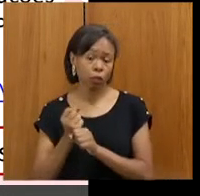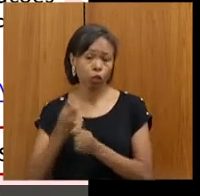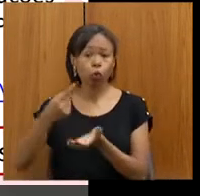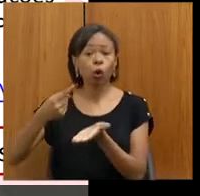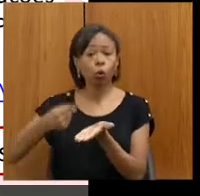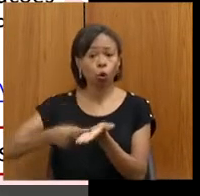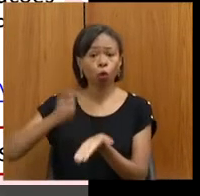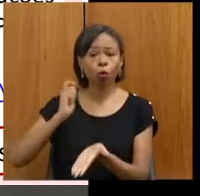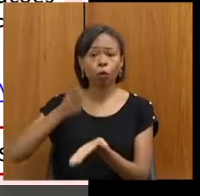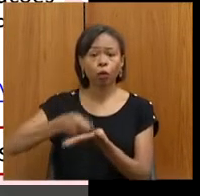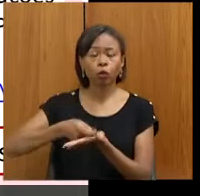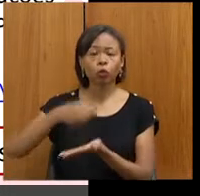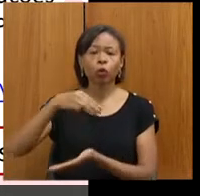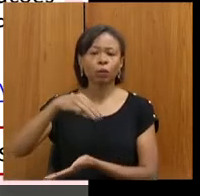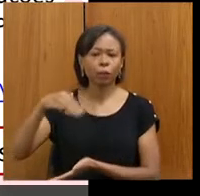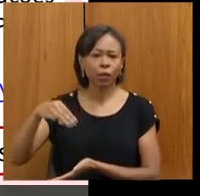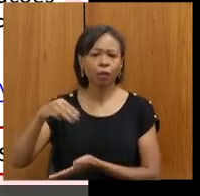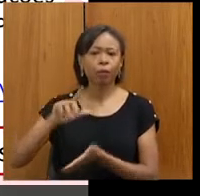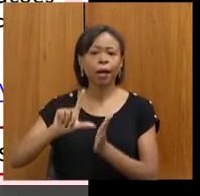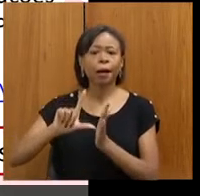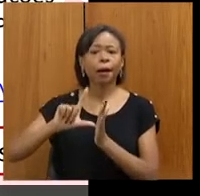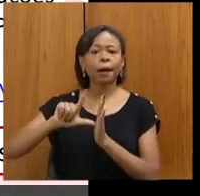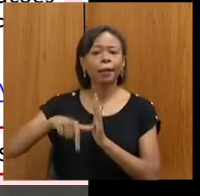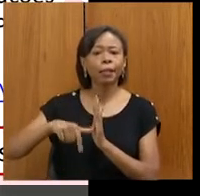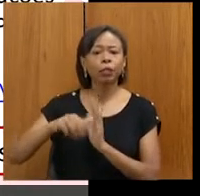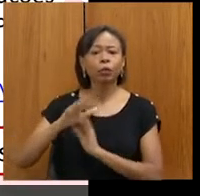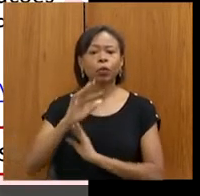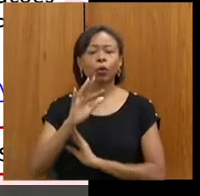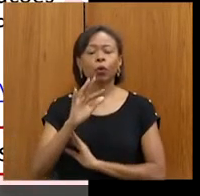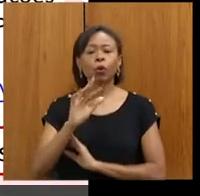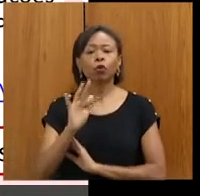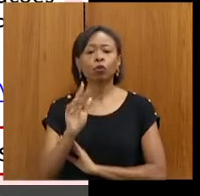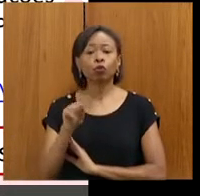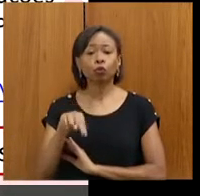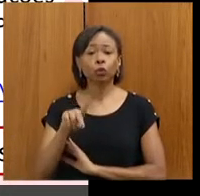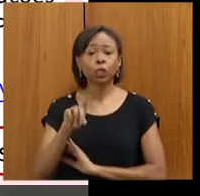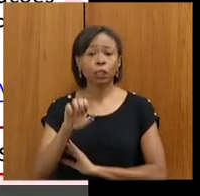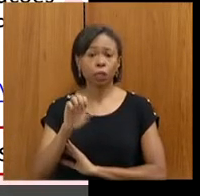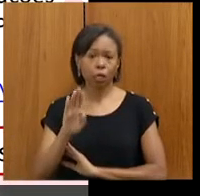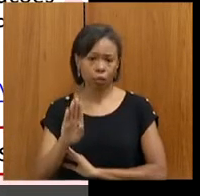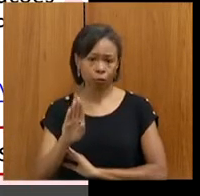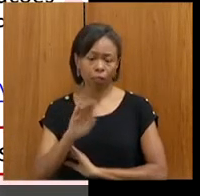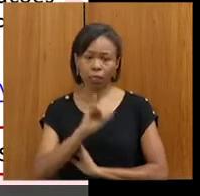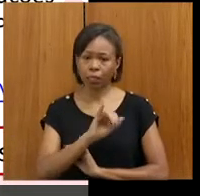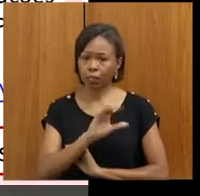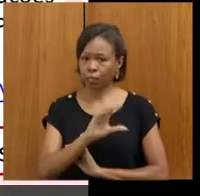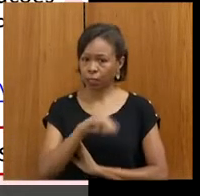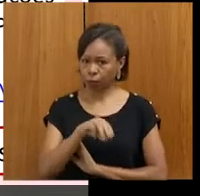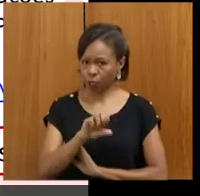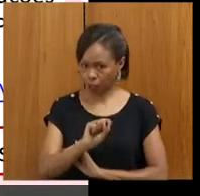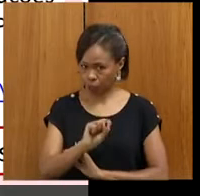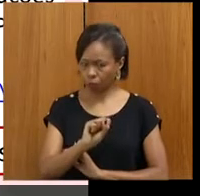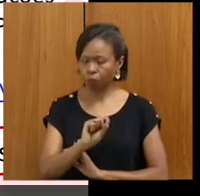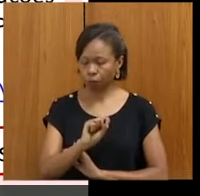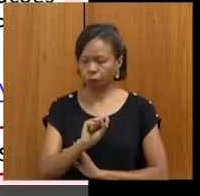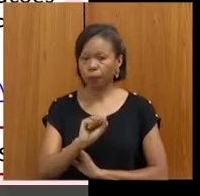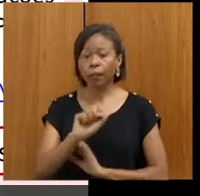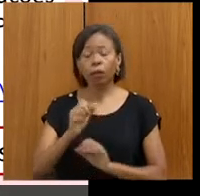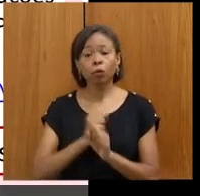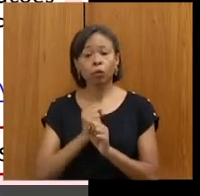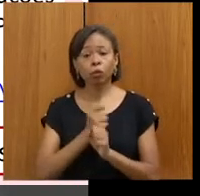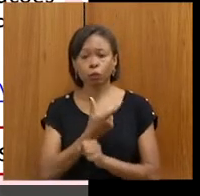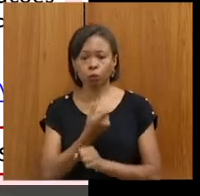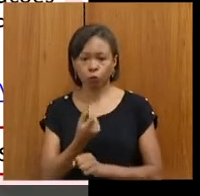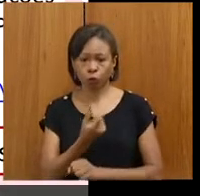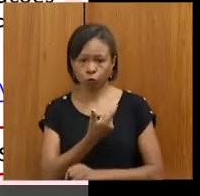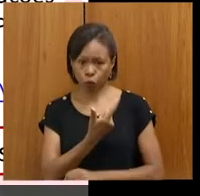o pagamento do acordo da MM de atraso do ICMS do fundeb é em 2021 em função